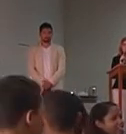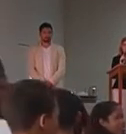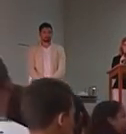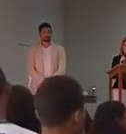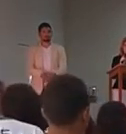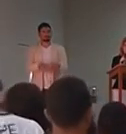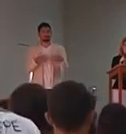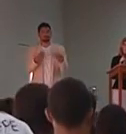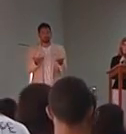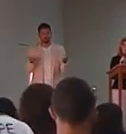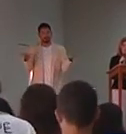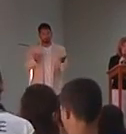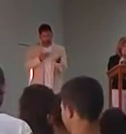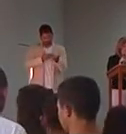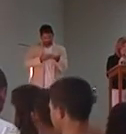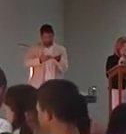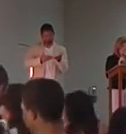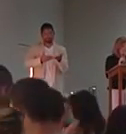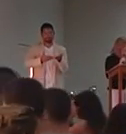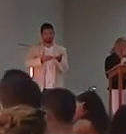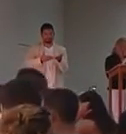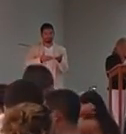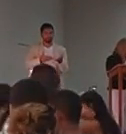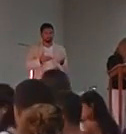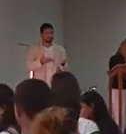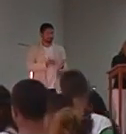Bem, nós vamos iniciar.